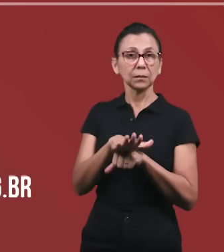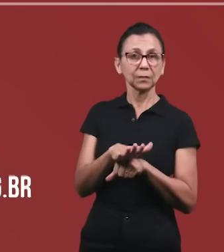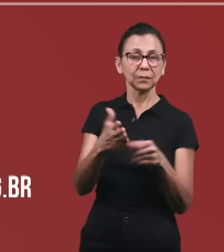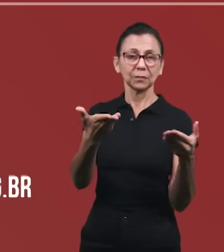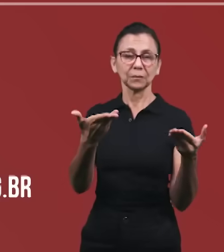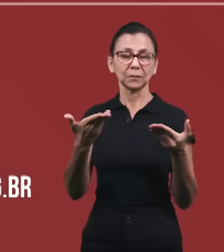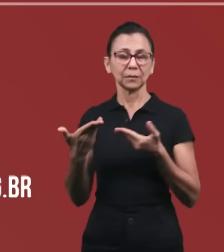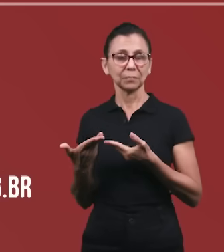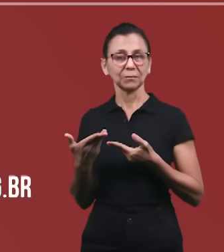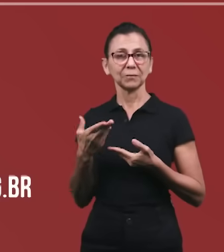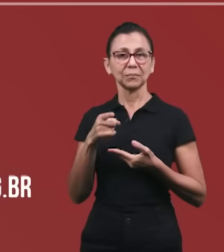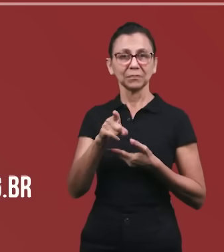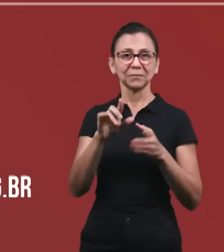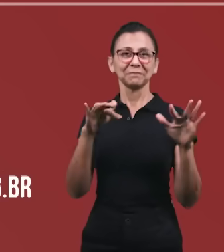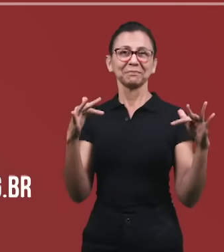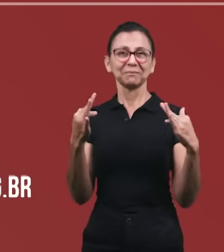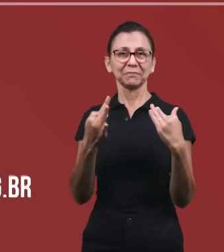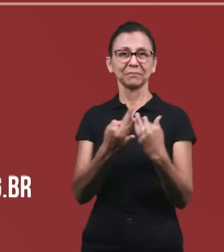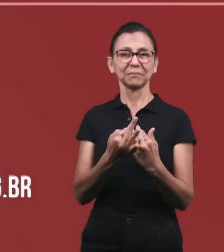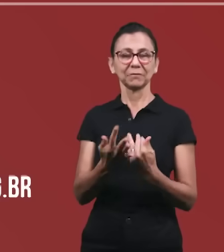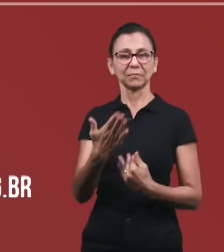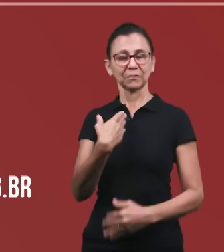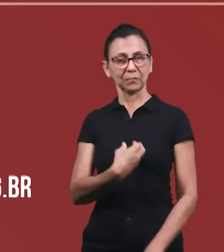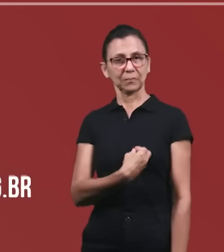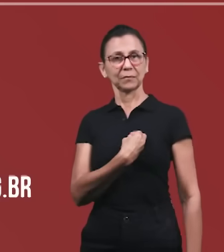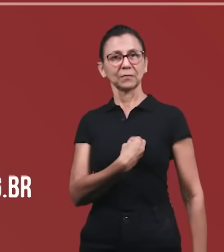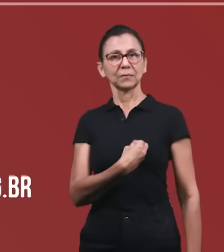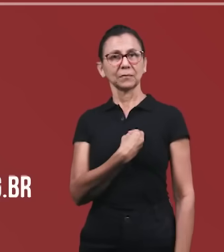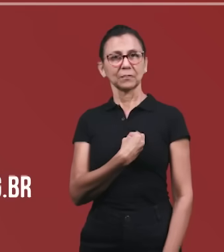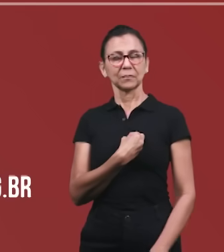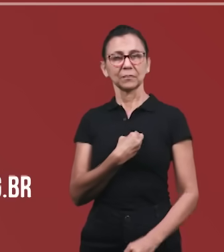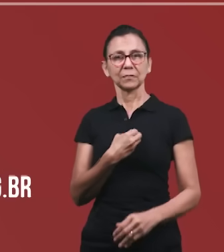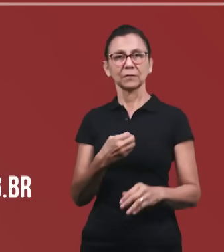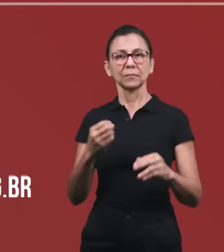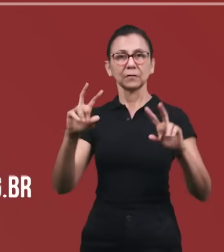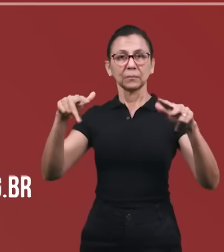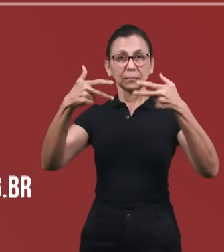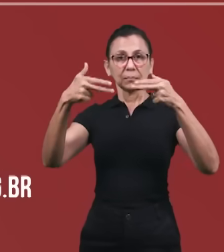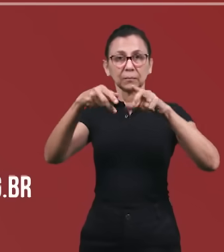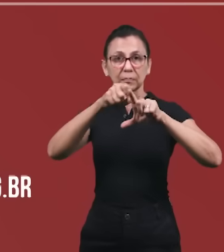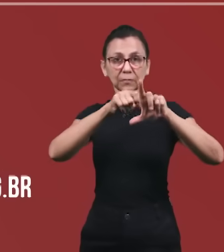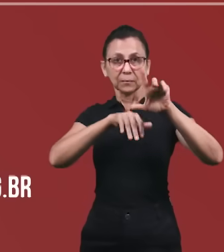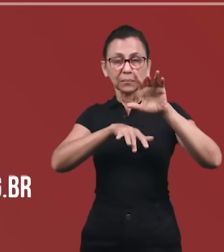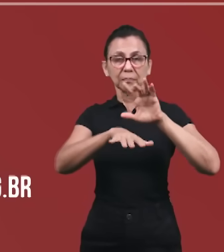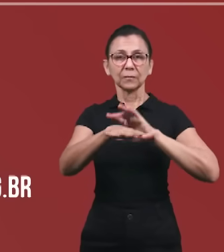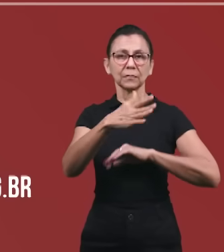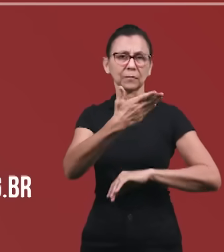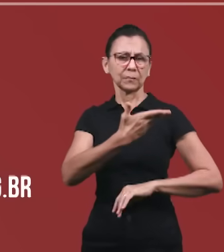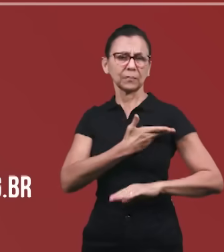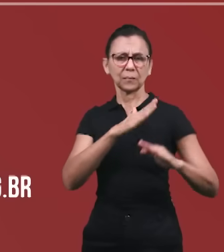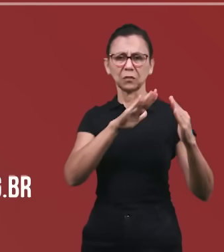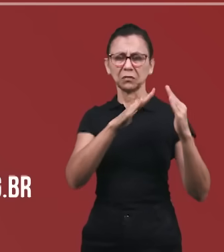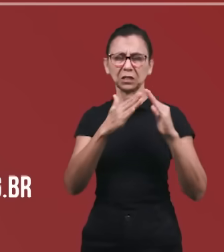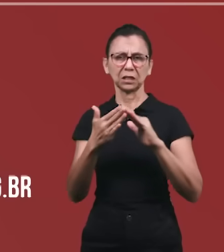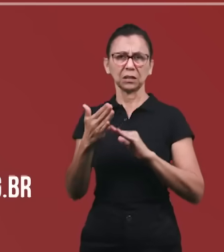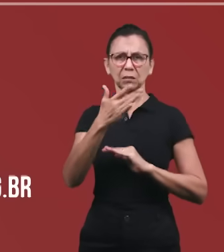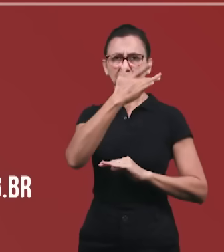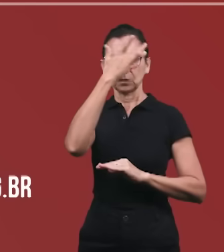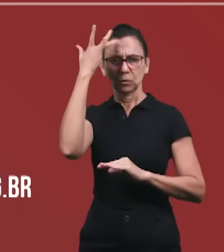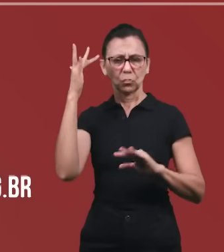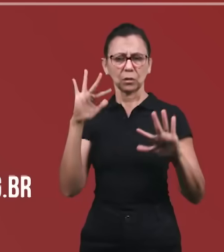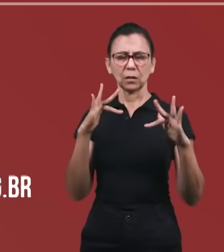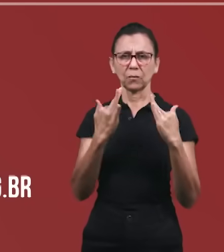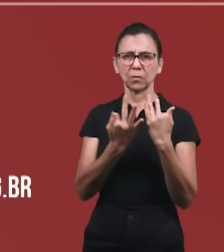por esse canal. Convidamos você e sua família para participarem. Compartilhe esse link, passe para amigos,